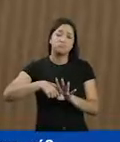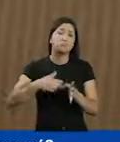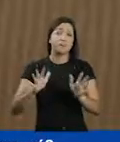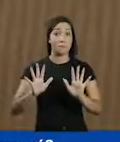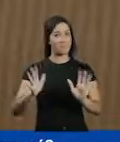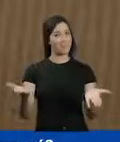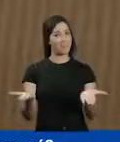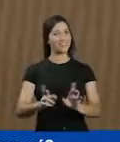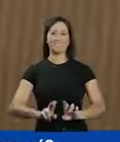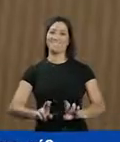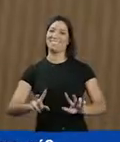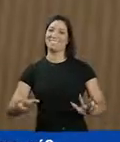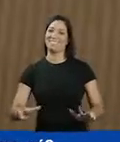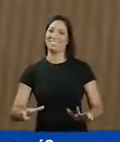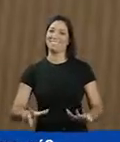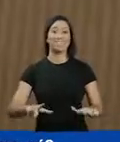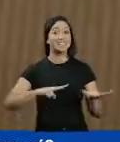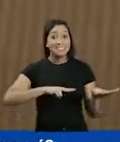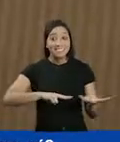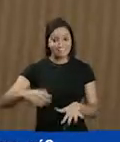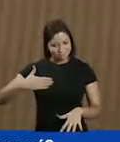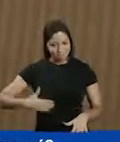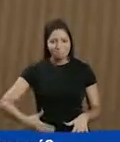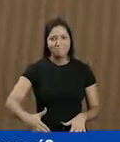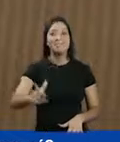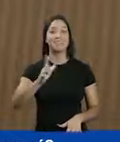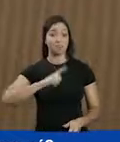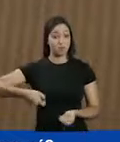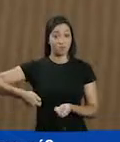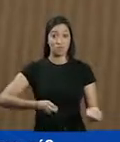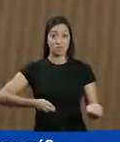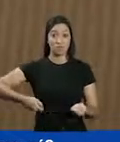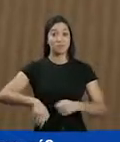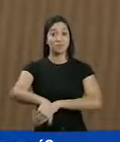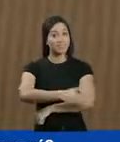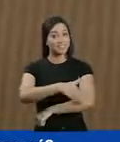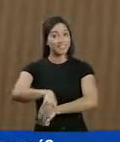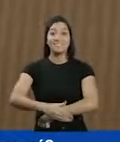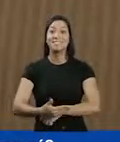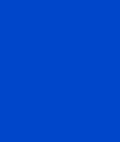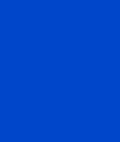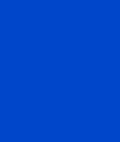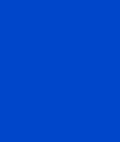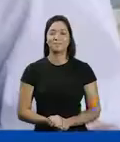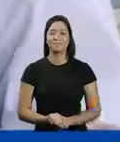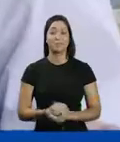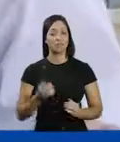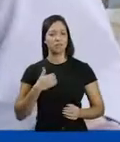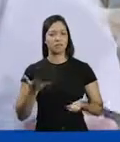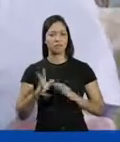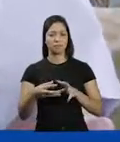meses agora não agora todas as toda semana nós temos varrição das ruas né